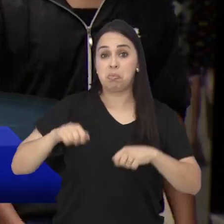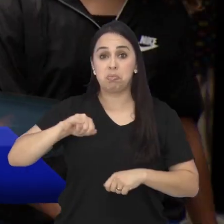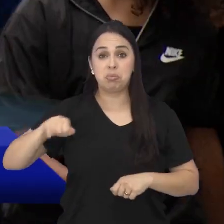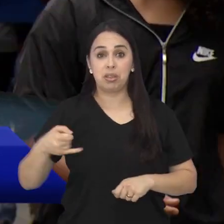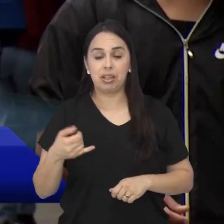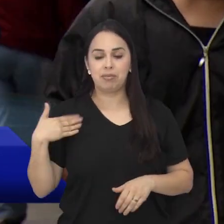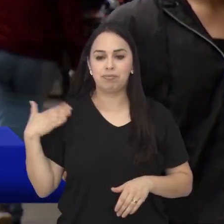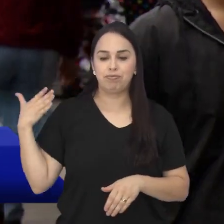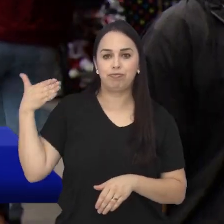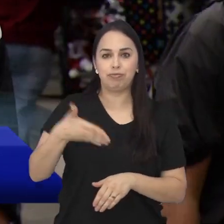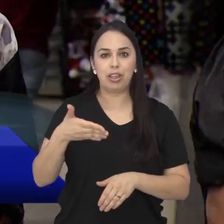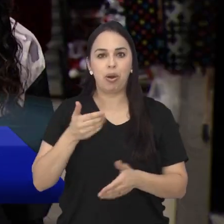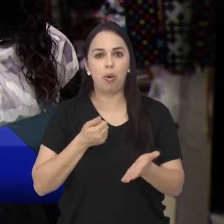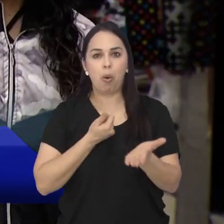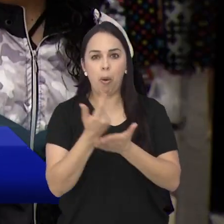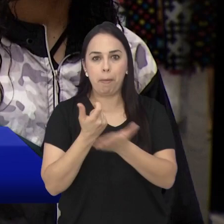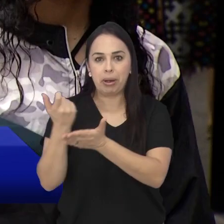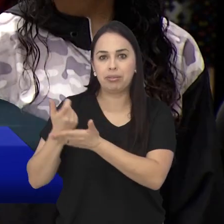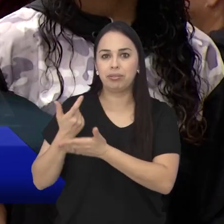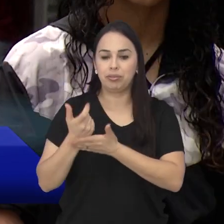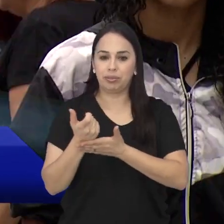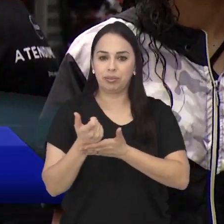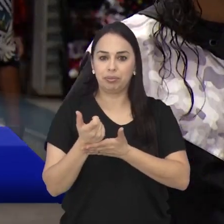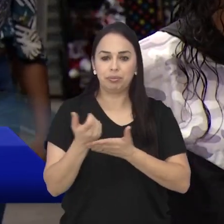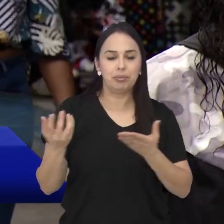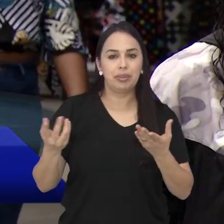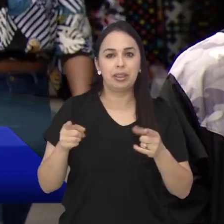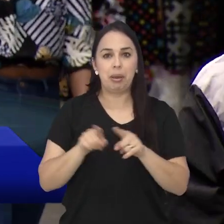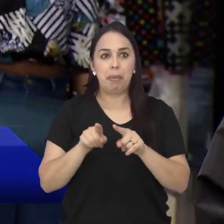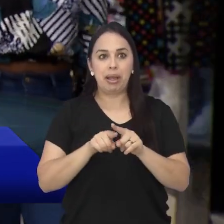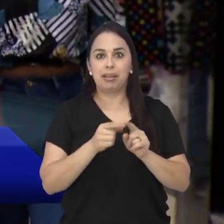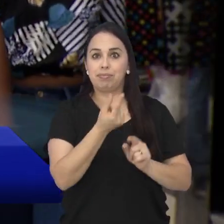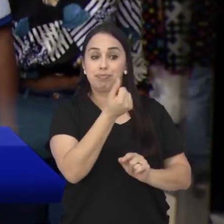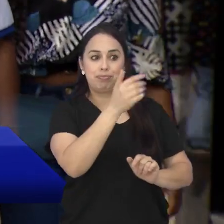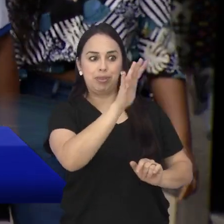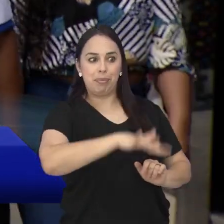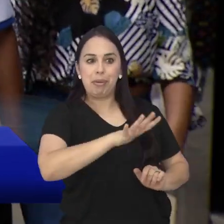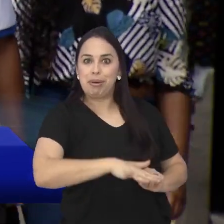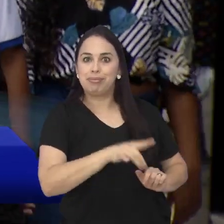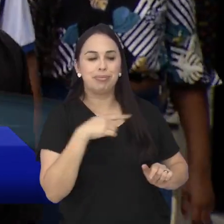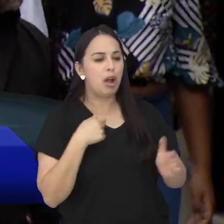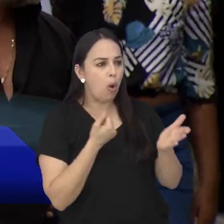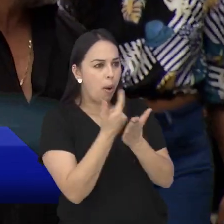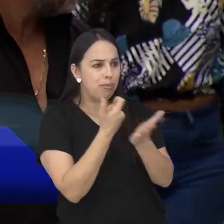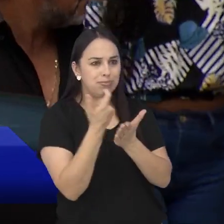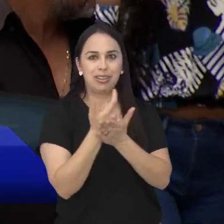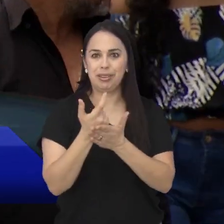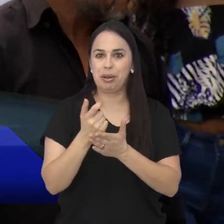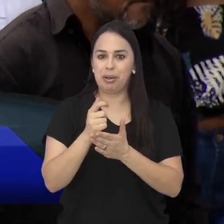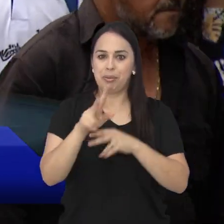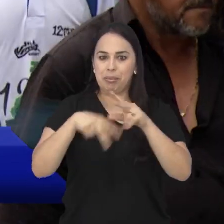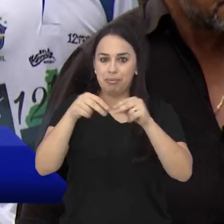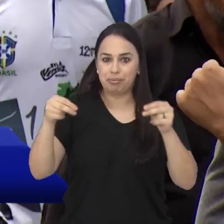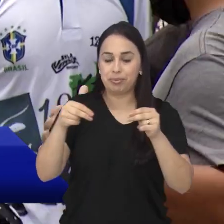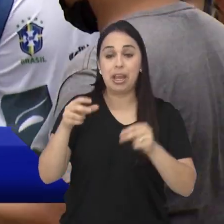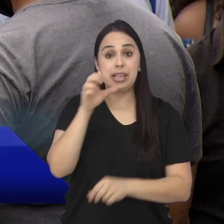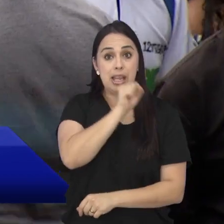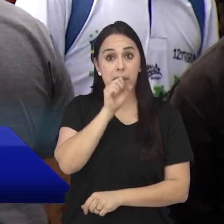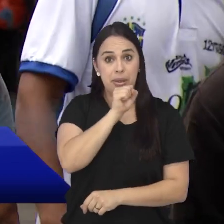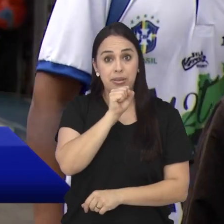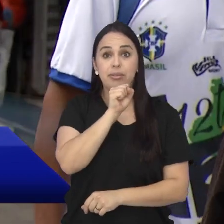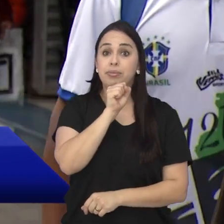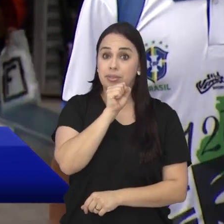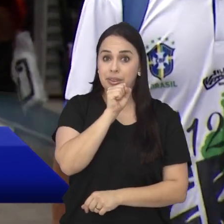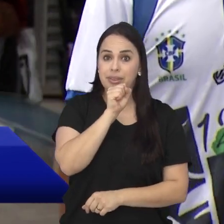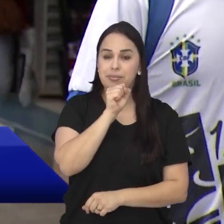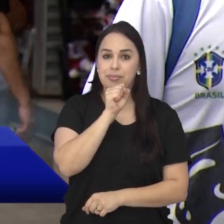todo mundo vir aqui conferir as promoções, né, e conseguir comprar alguns presentes. Já no sábado, as